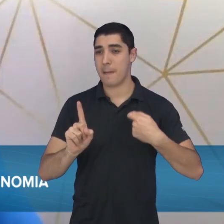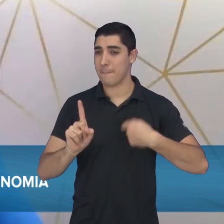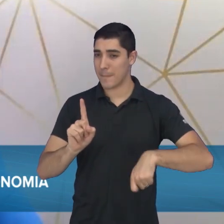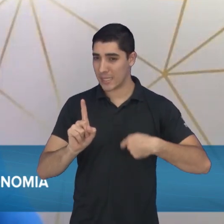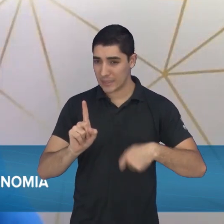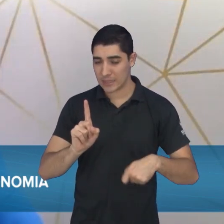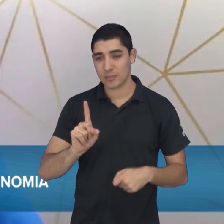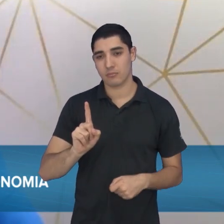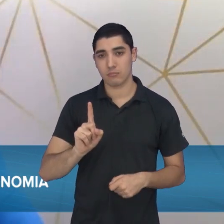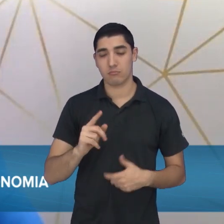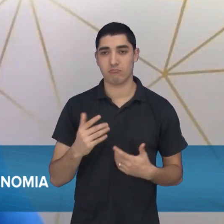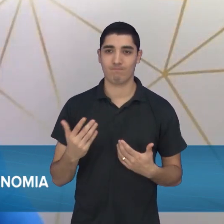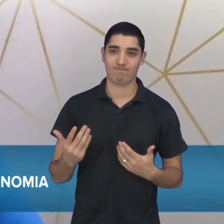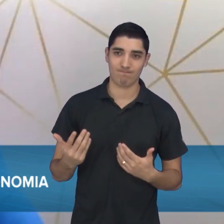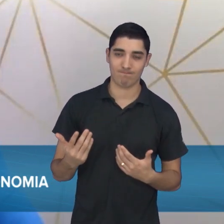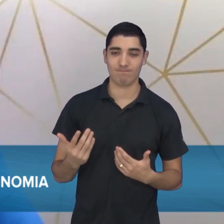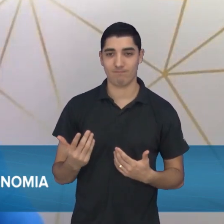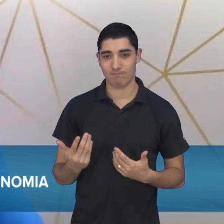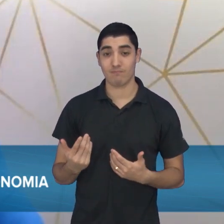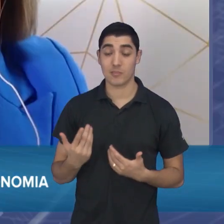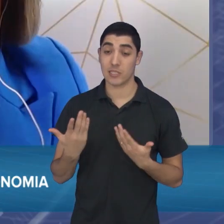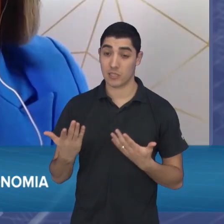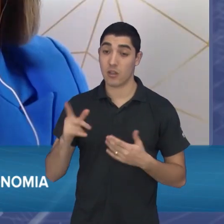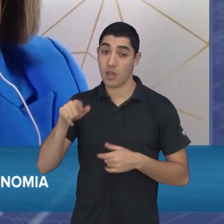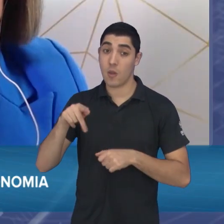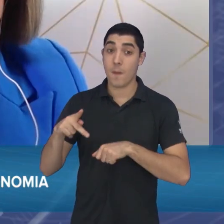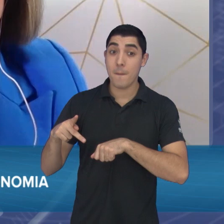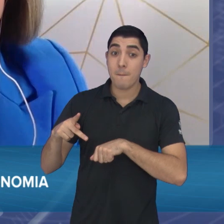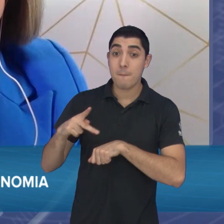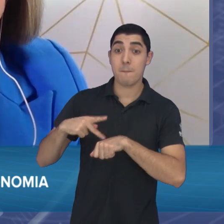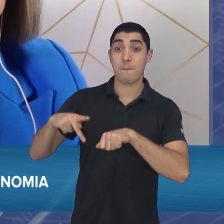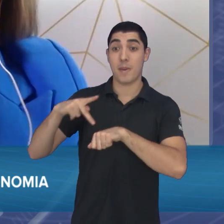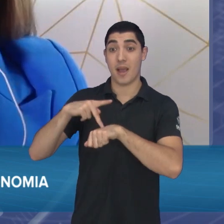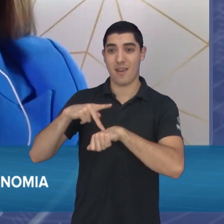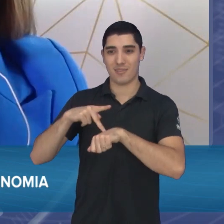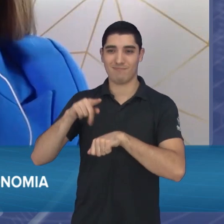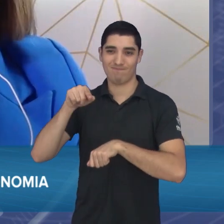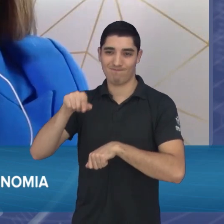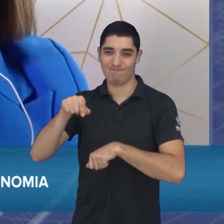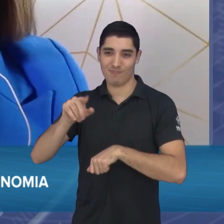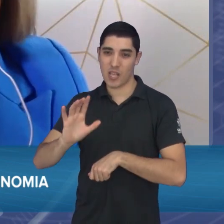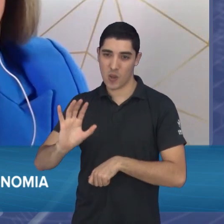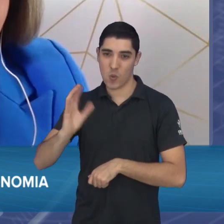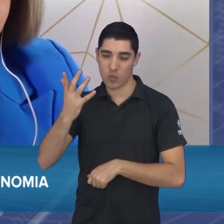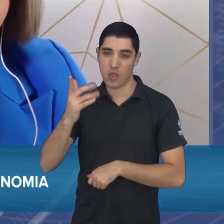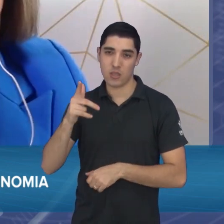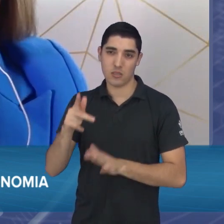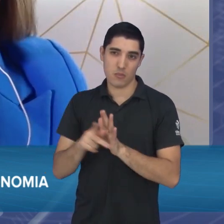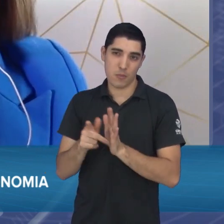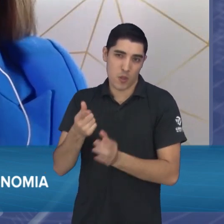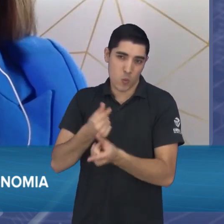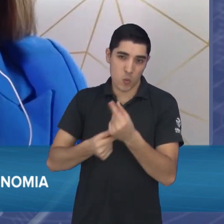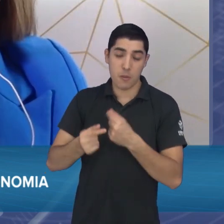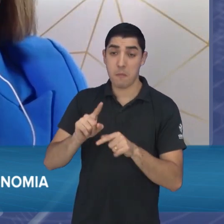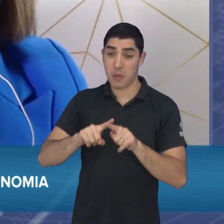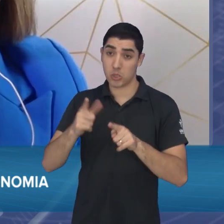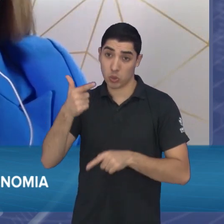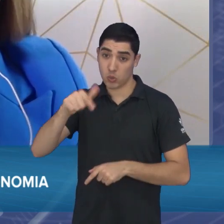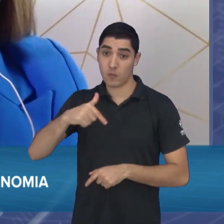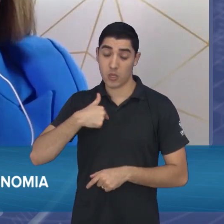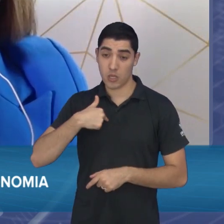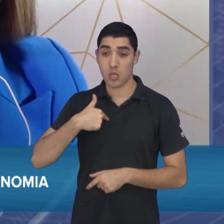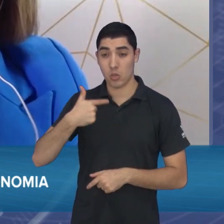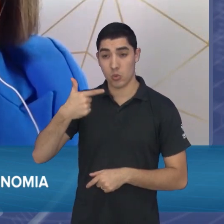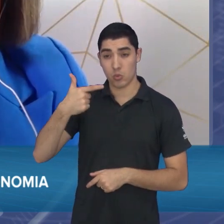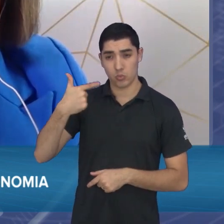Então, é a realidade que o país está, mas eu, de novo, eu sou muito